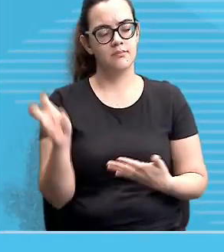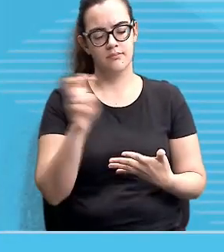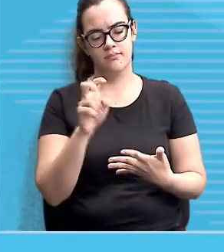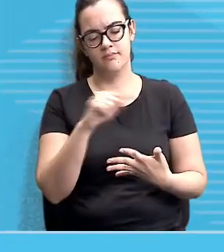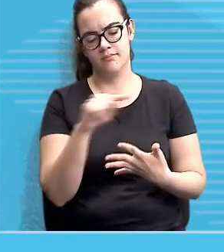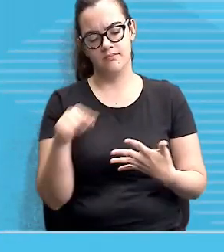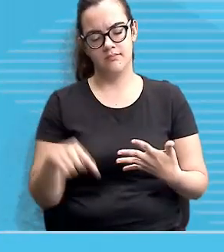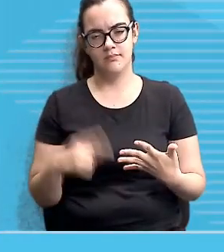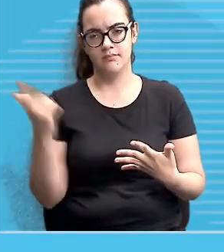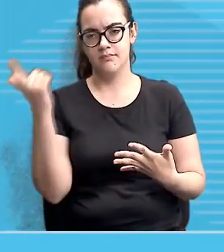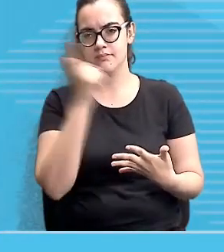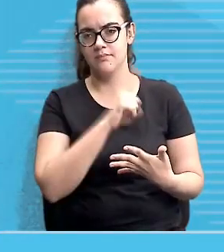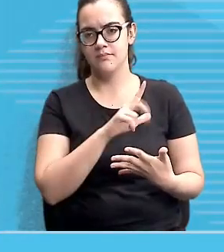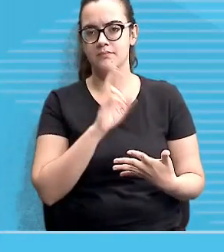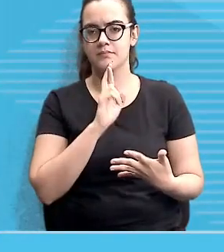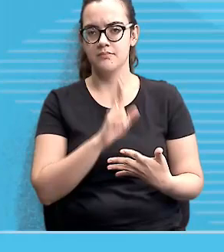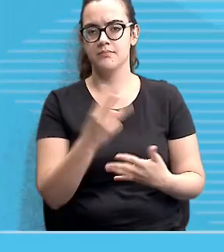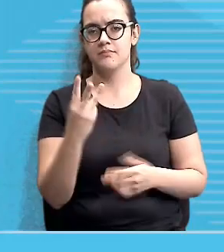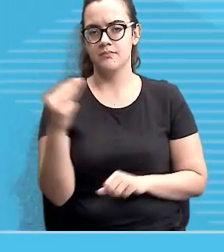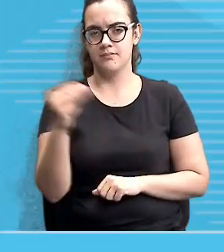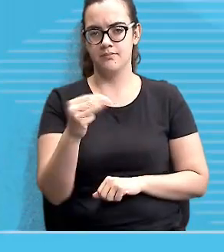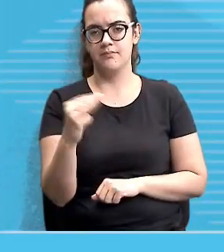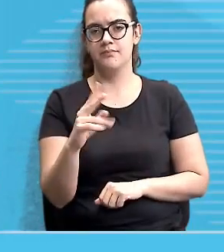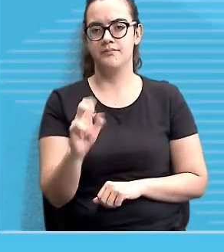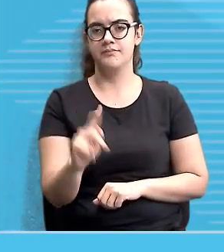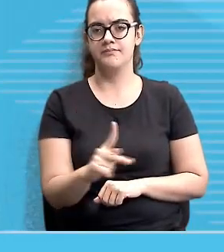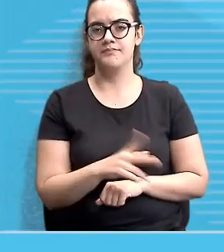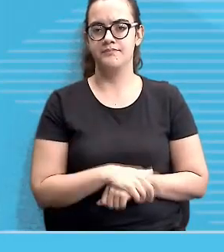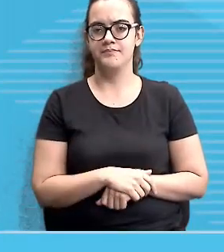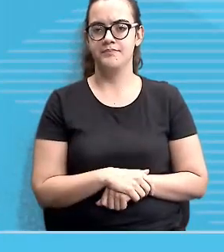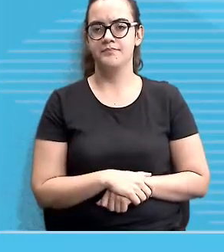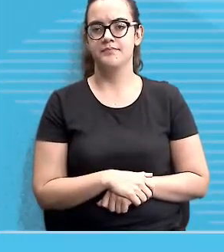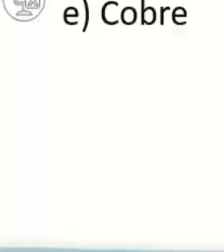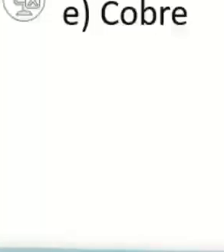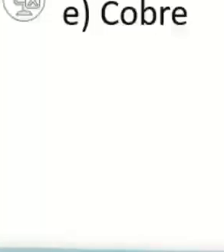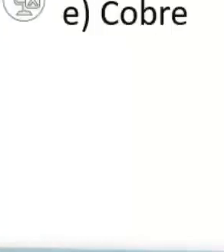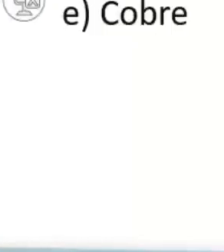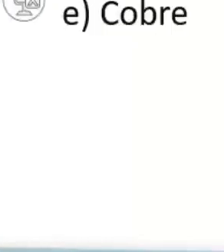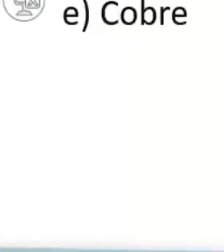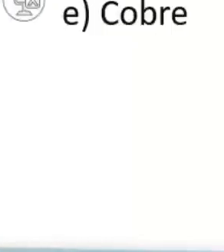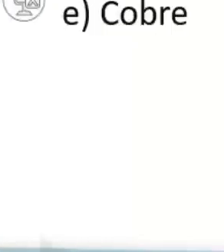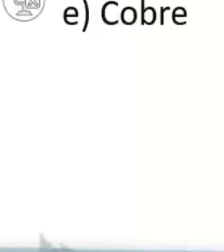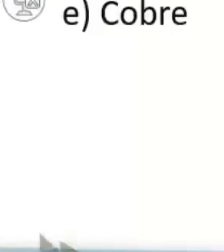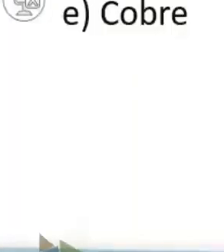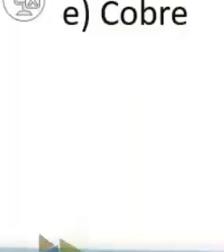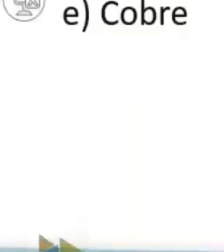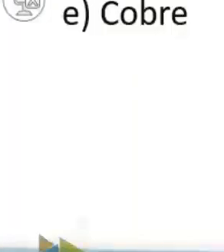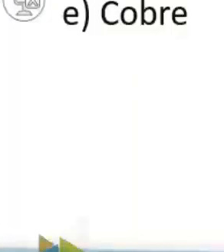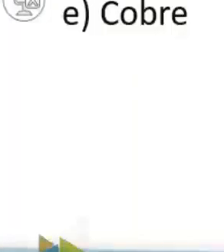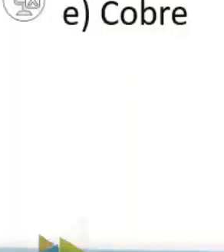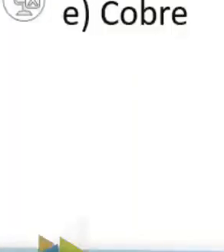e a gente volta daqui a 3 minutos E aí